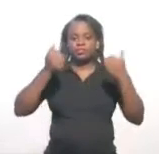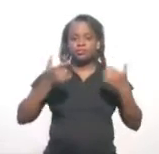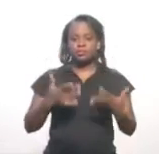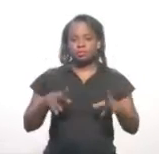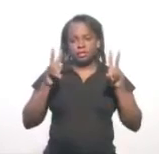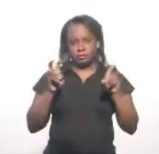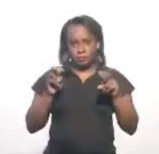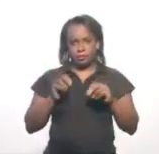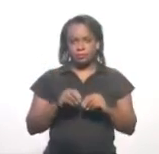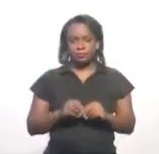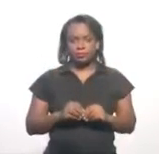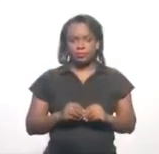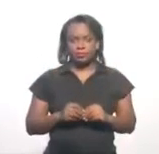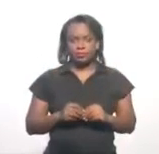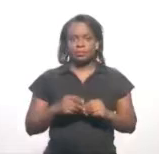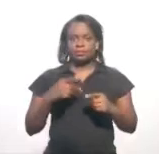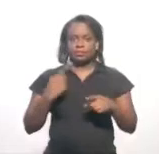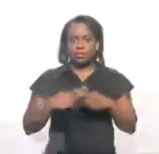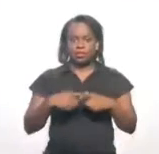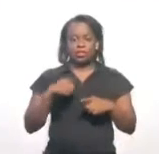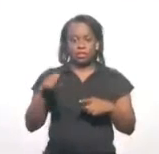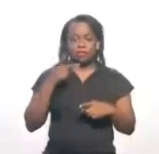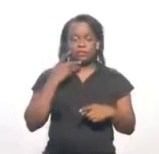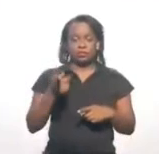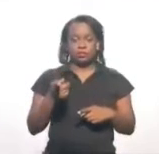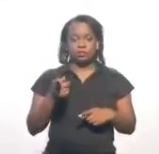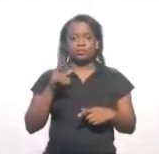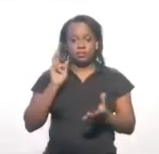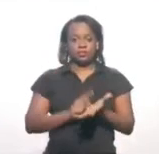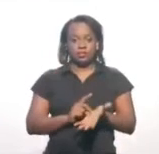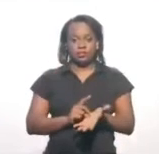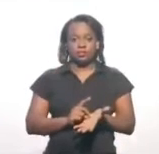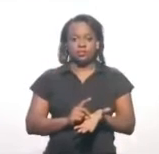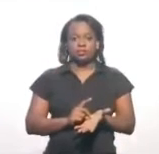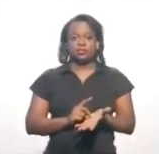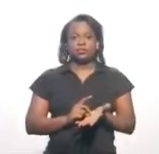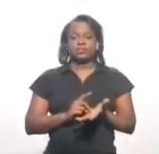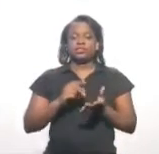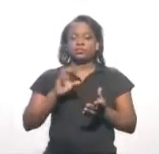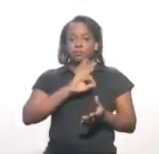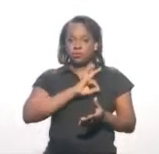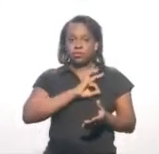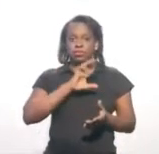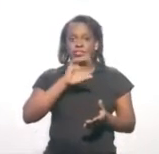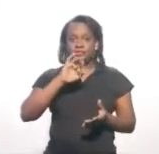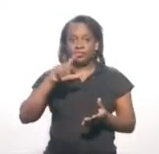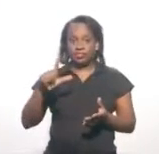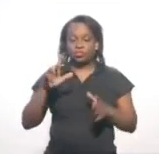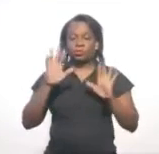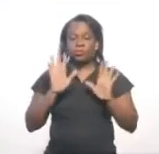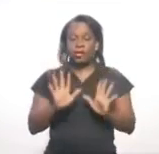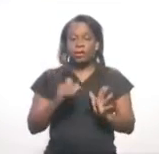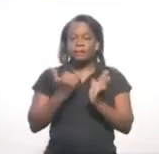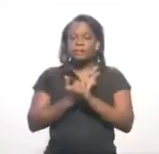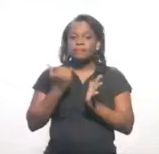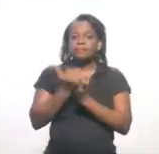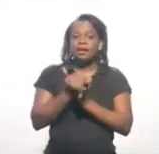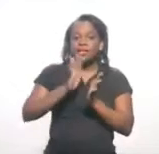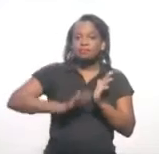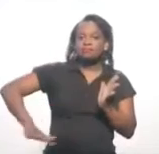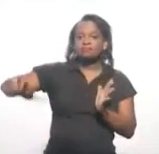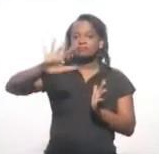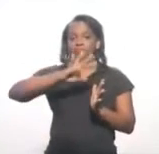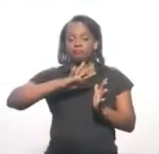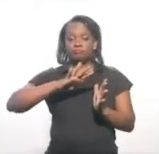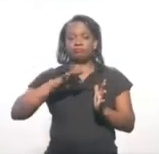do tema, porque ela disse que realmente contempla a Polícia Civil, mas é muito mais